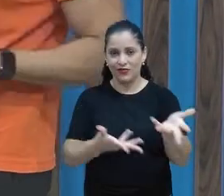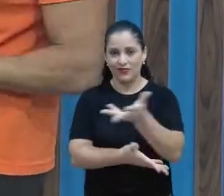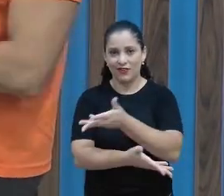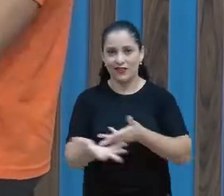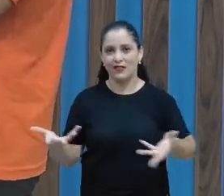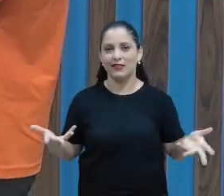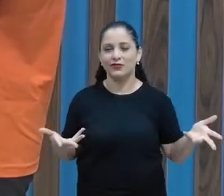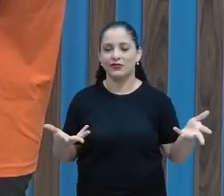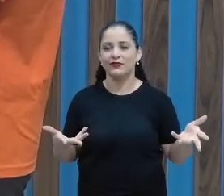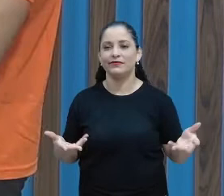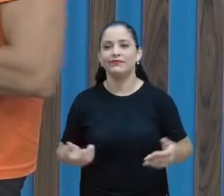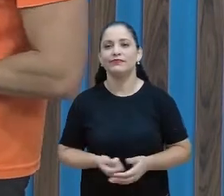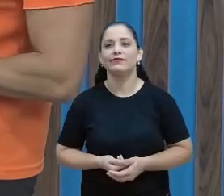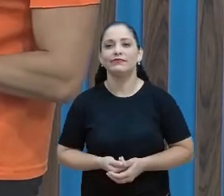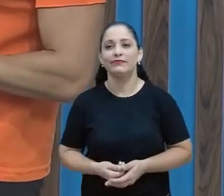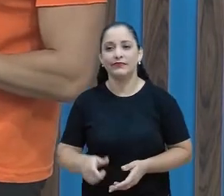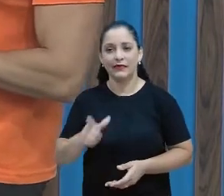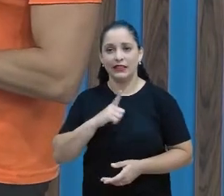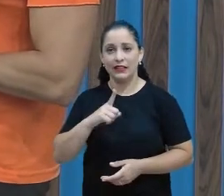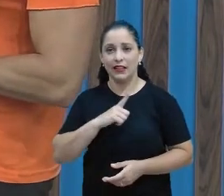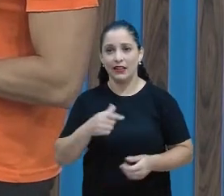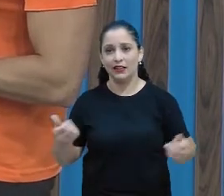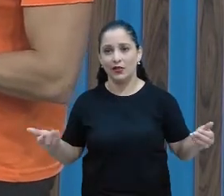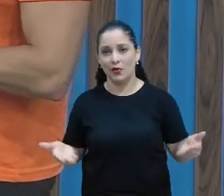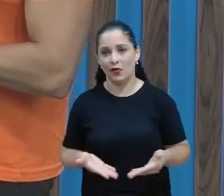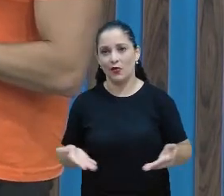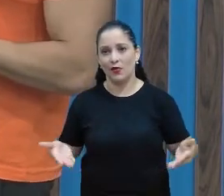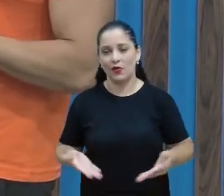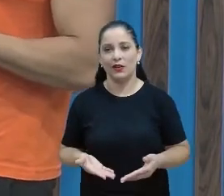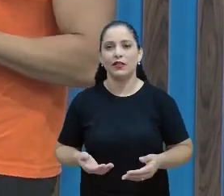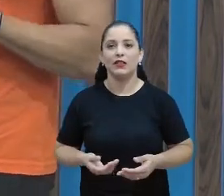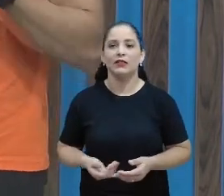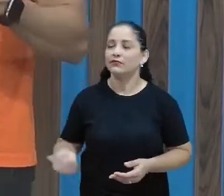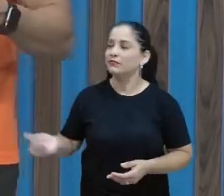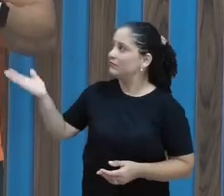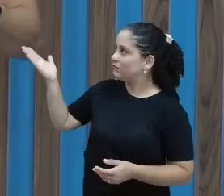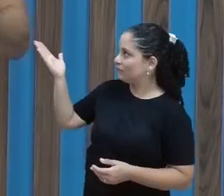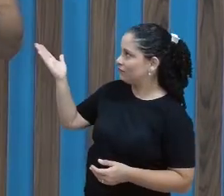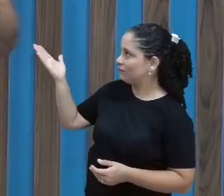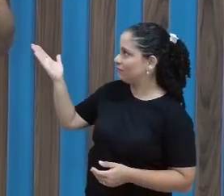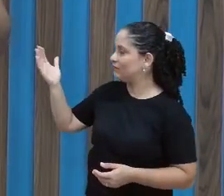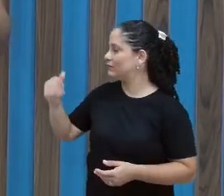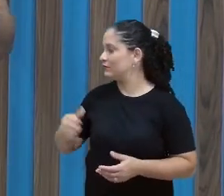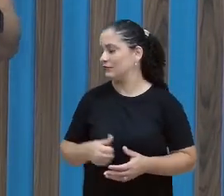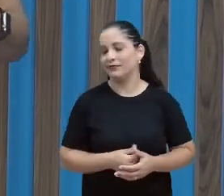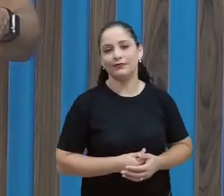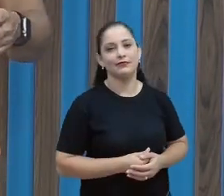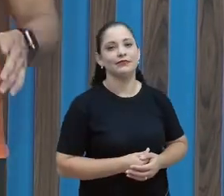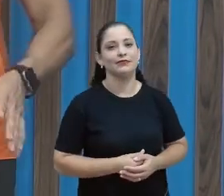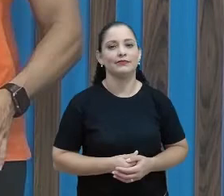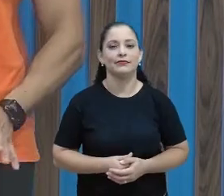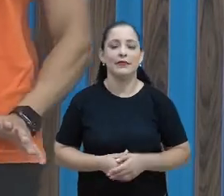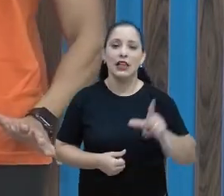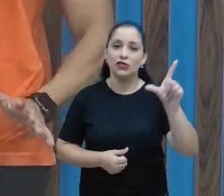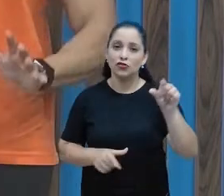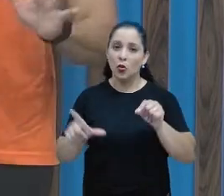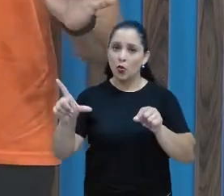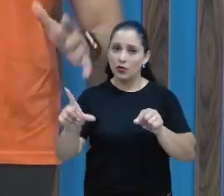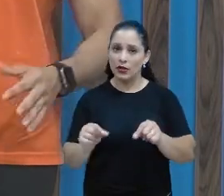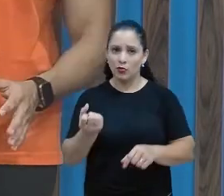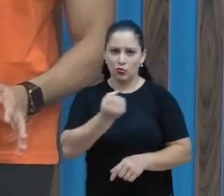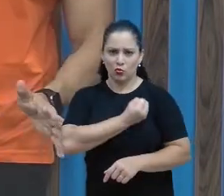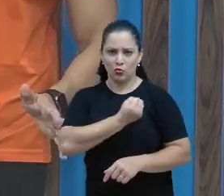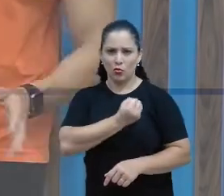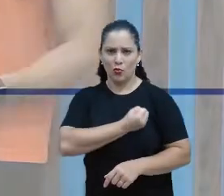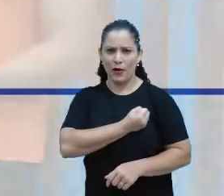tá? Então, tenho aí a fração 1/3, certo? E quero gerar frações equivalentes. Então, eu escolhi um número